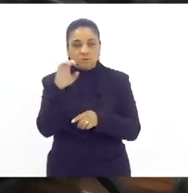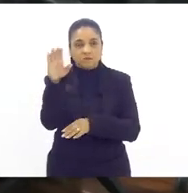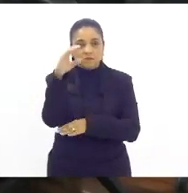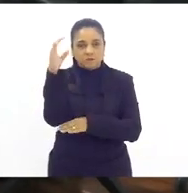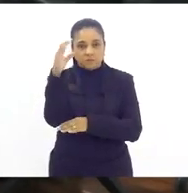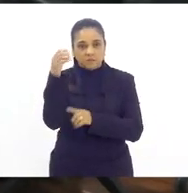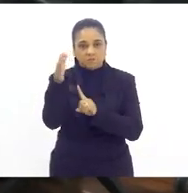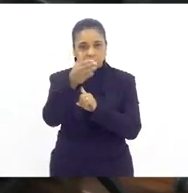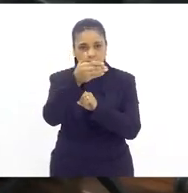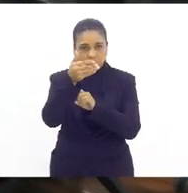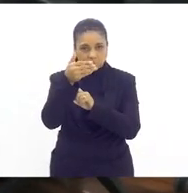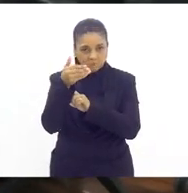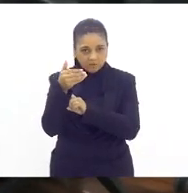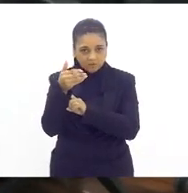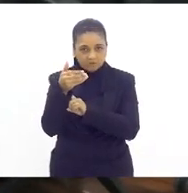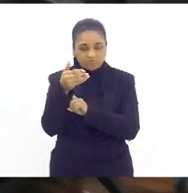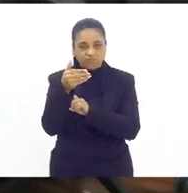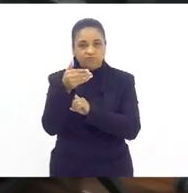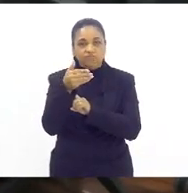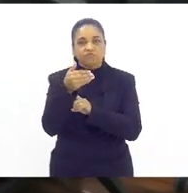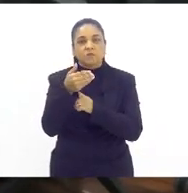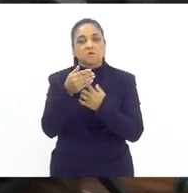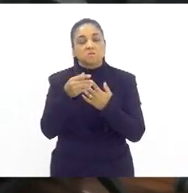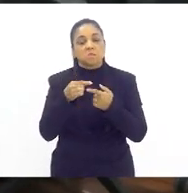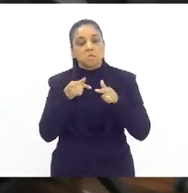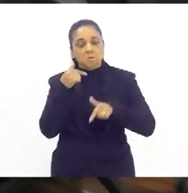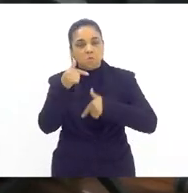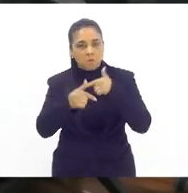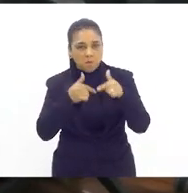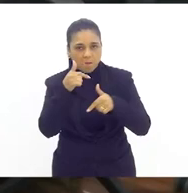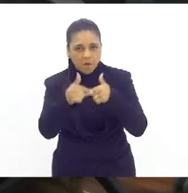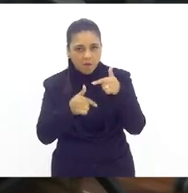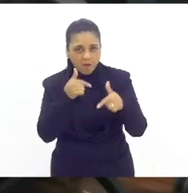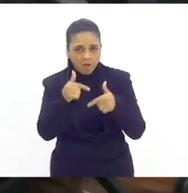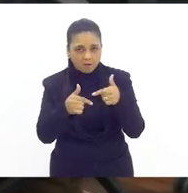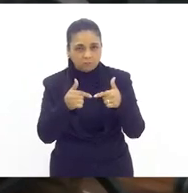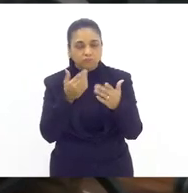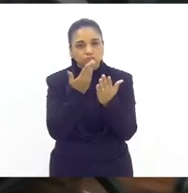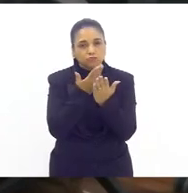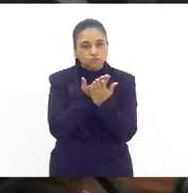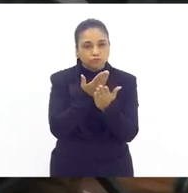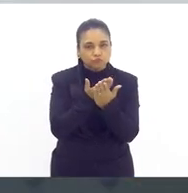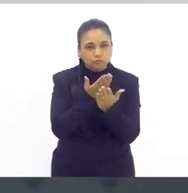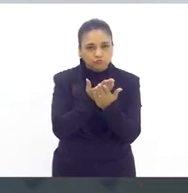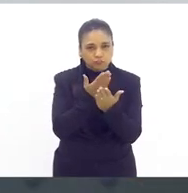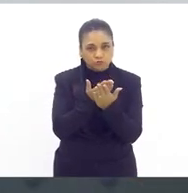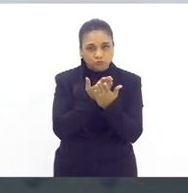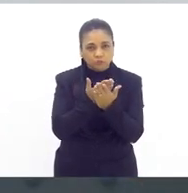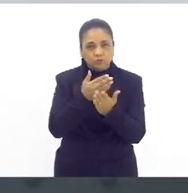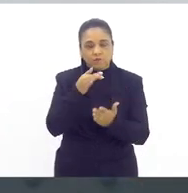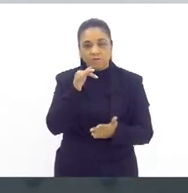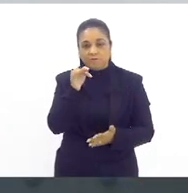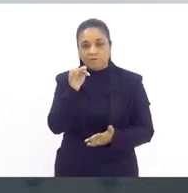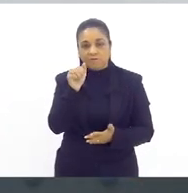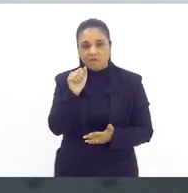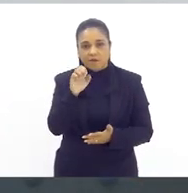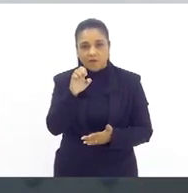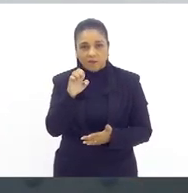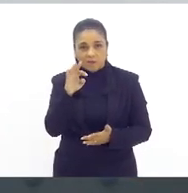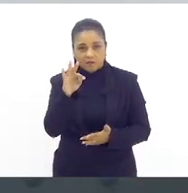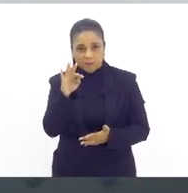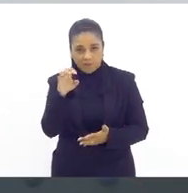inovação atualizações sobre as condições de trabalho e estudo na FAETEC